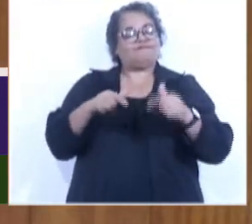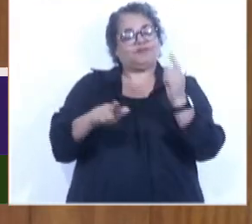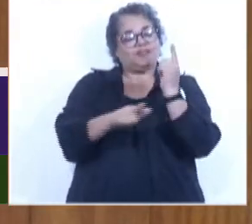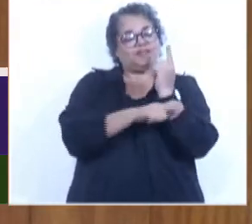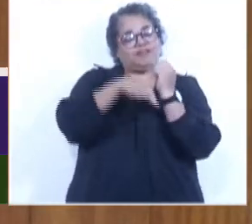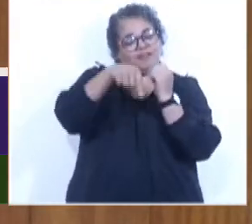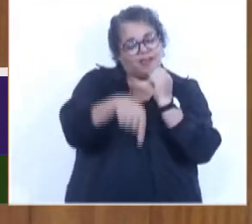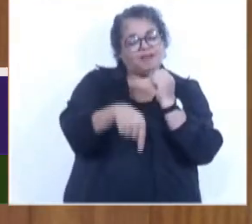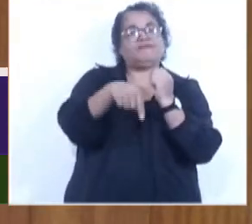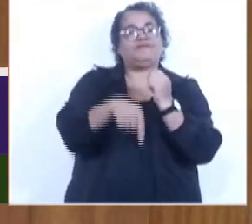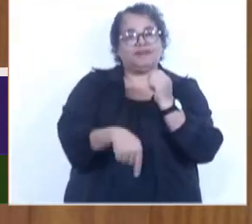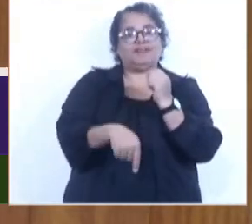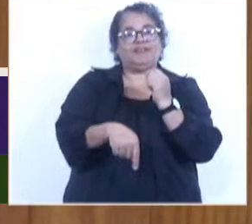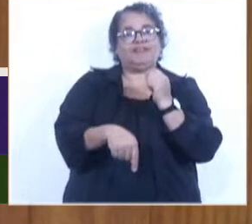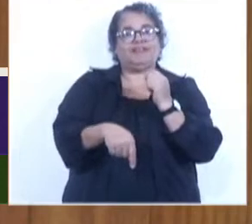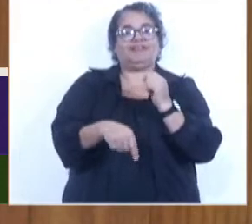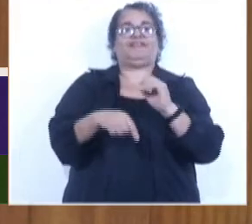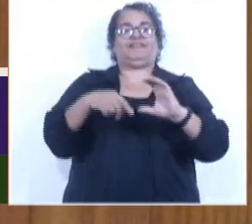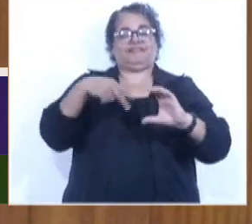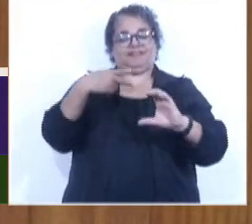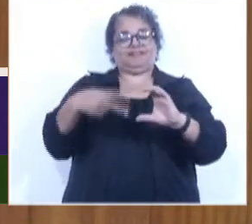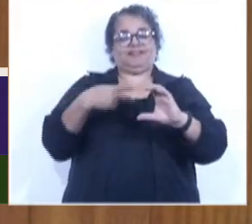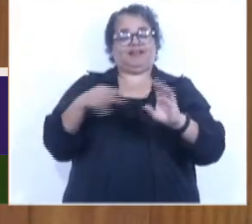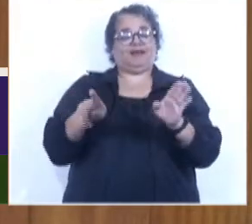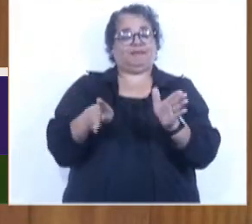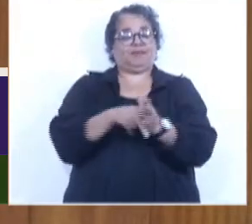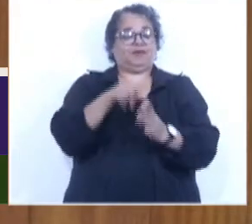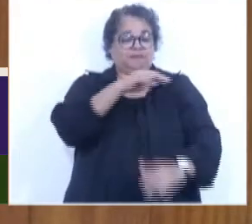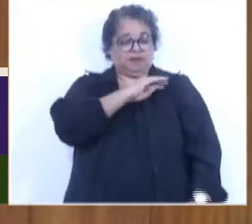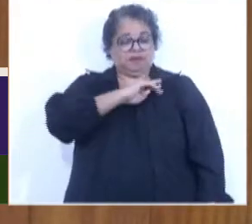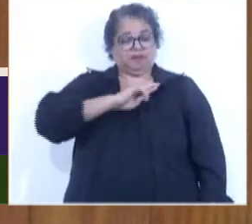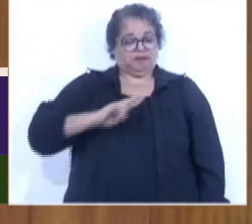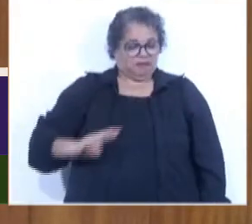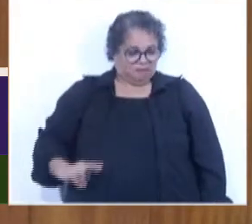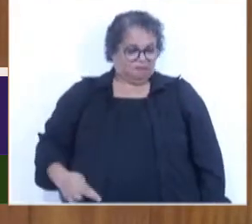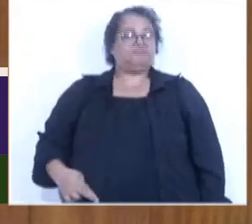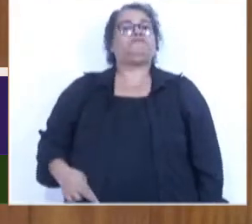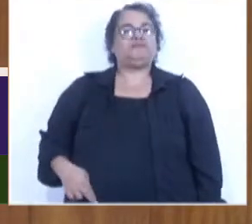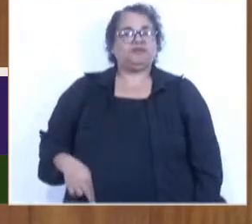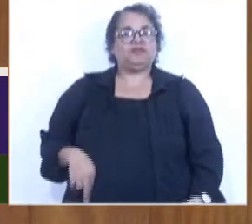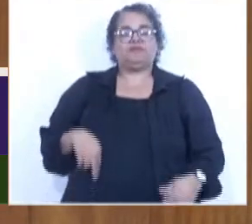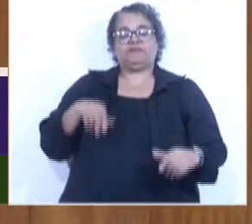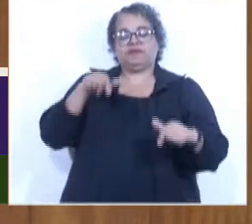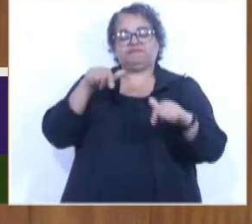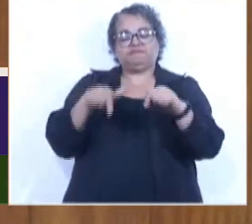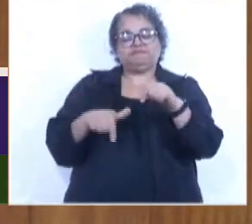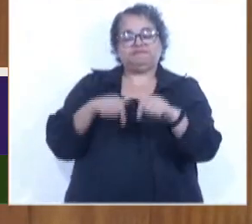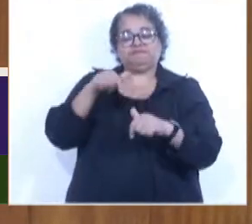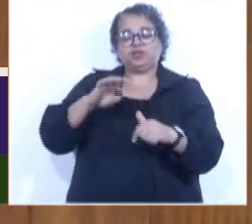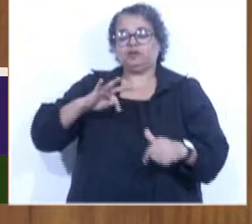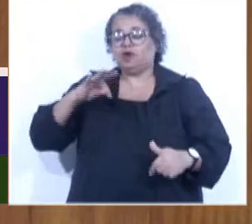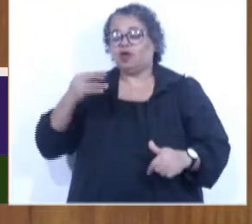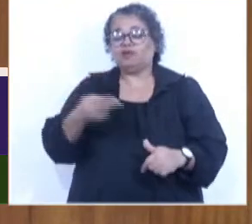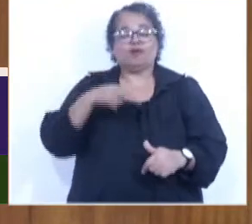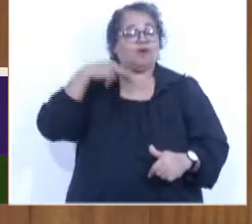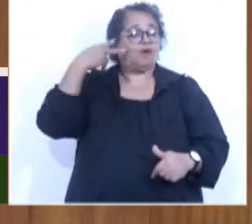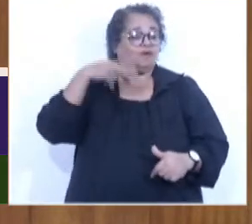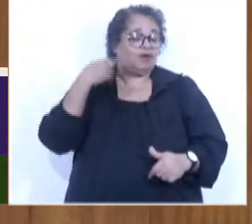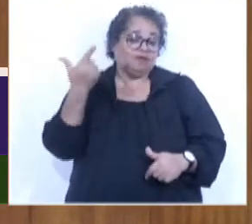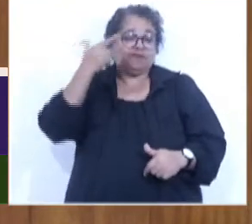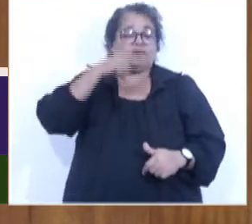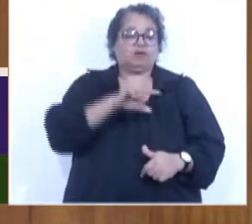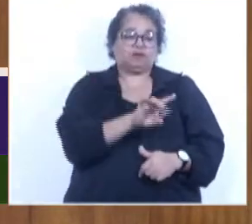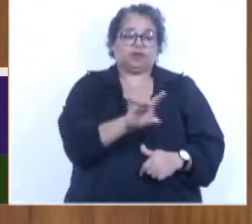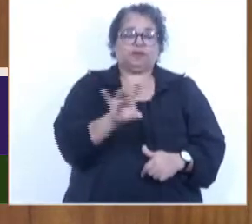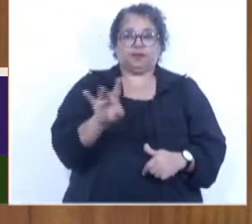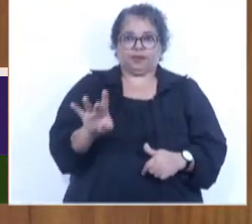gestão republicana e que tem respeitado trabalho dos Senhores vereadores dentro das possibilidades de cada um